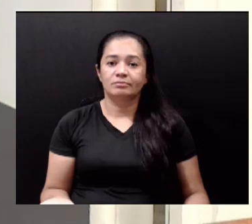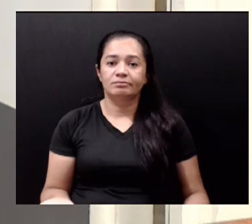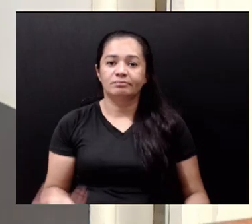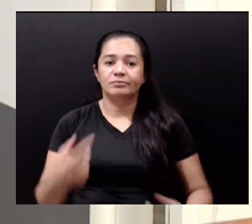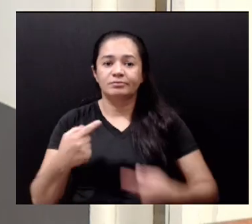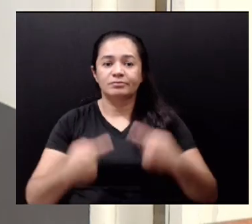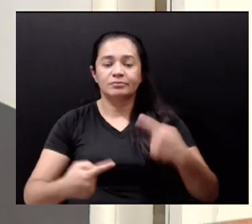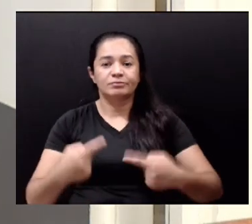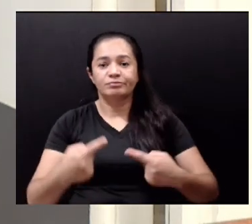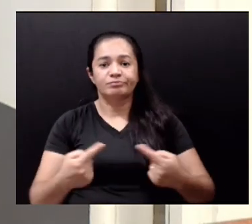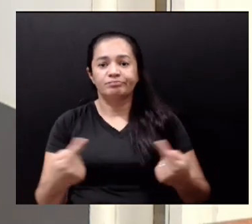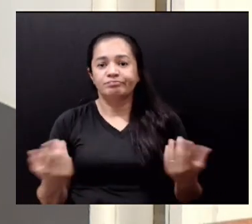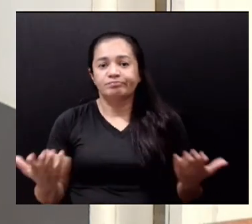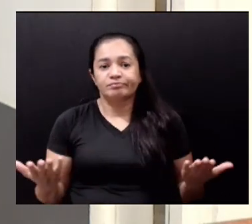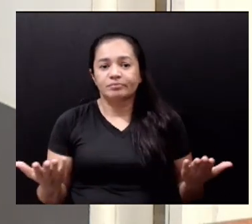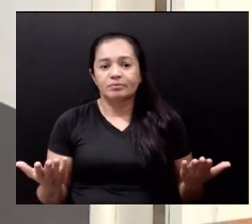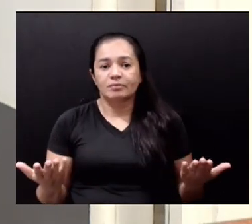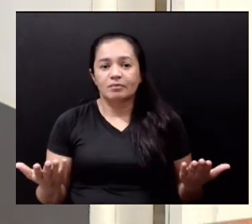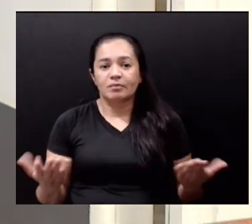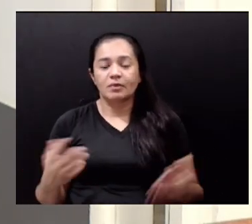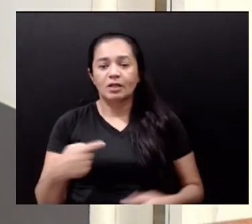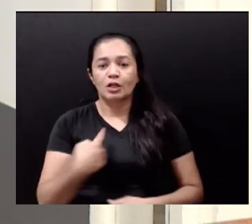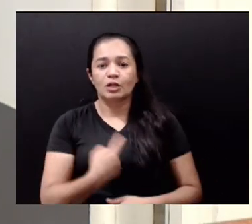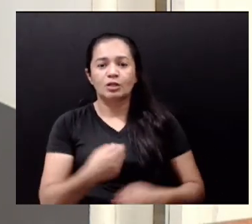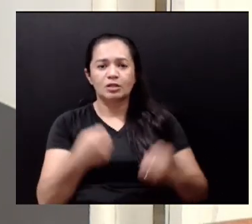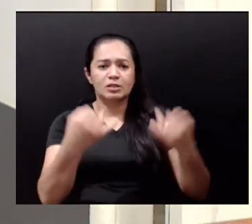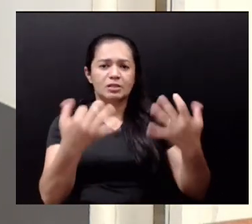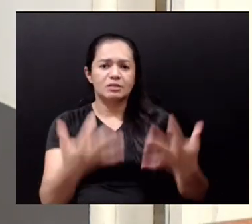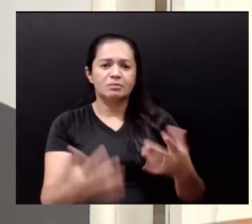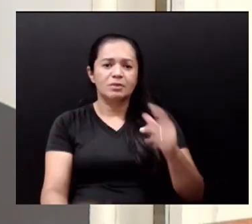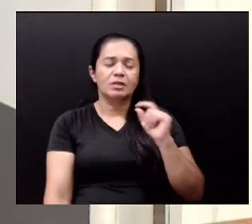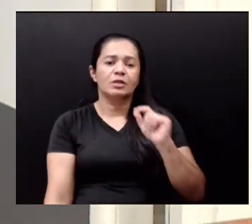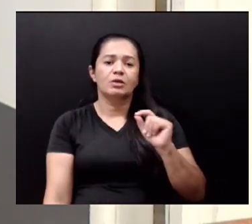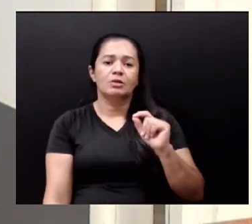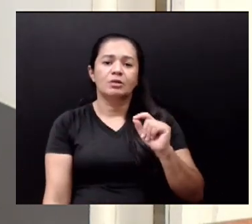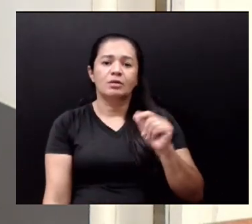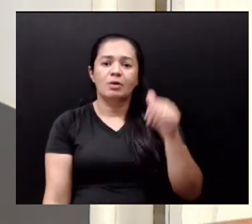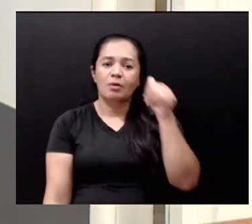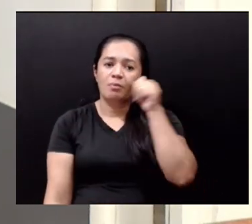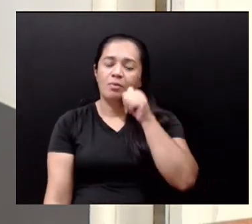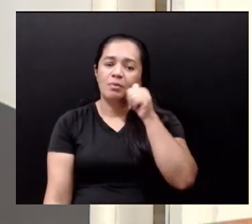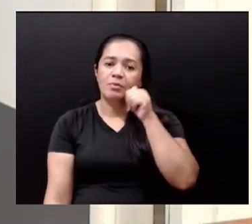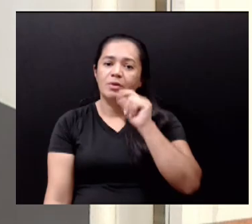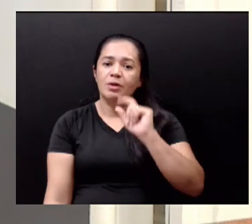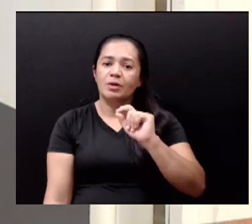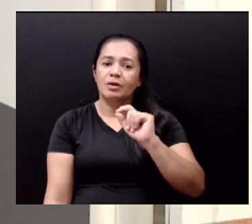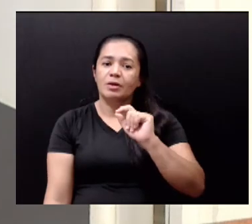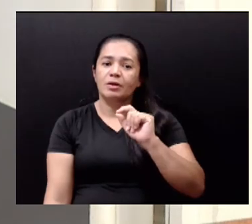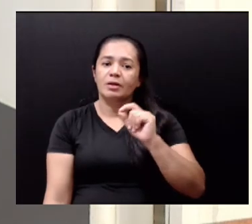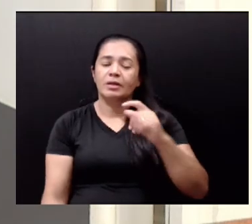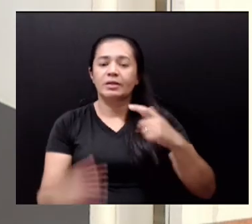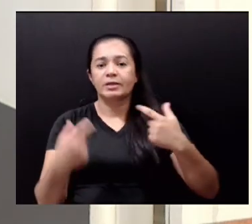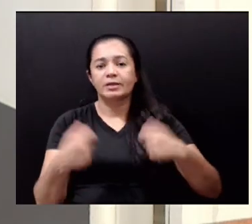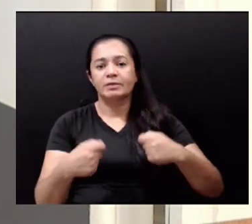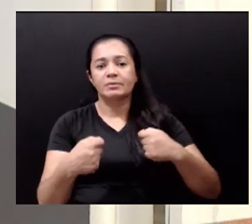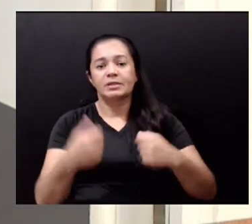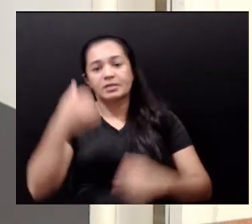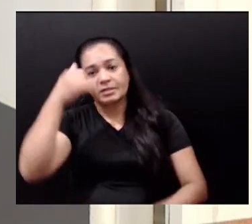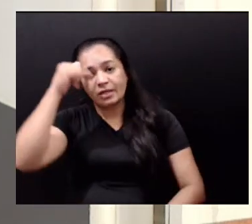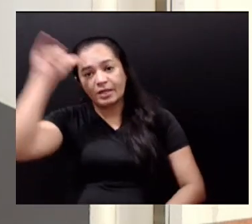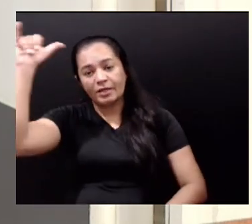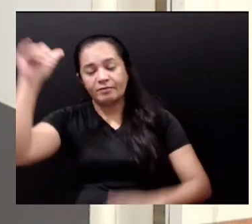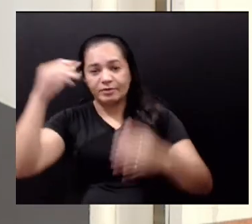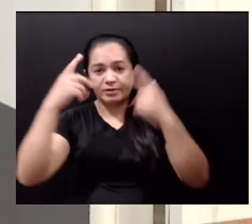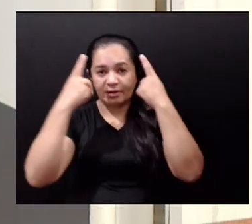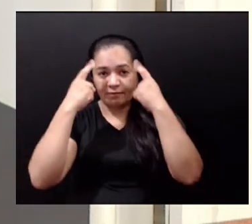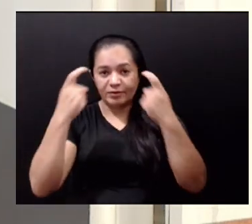né? Então, a gente fala uma mulher que precisa romper o ciclo da violência e ela não tem para